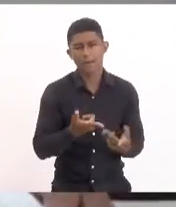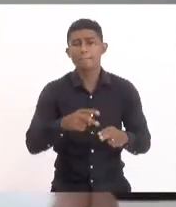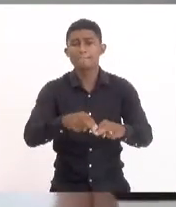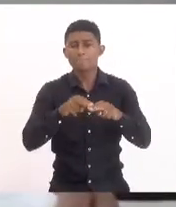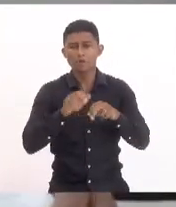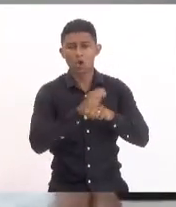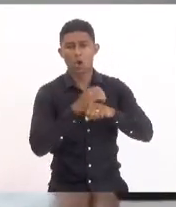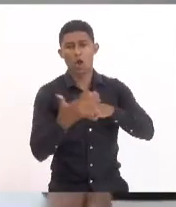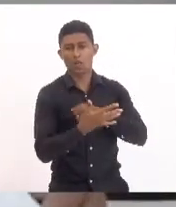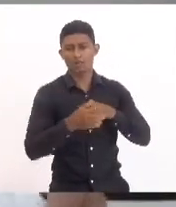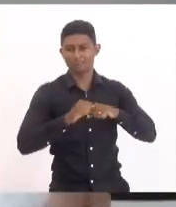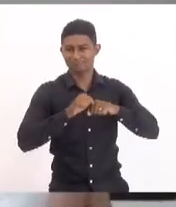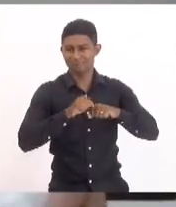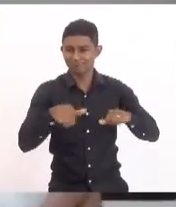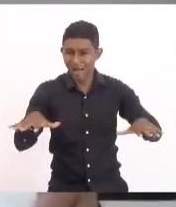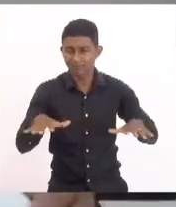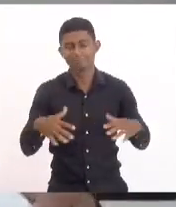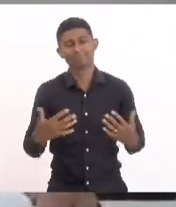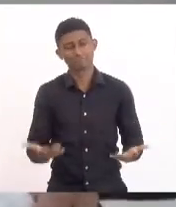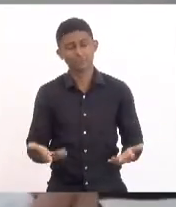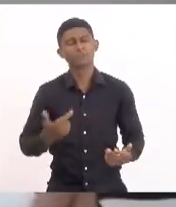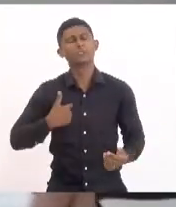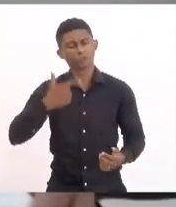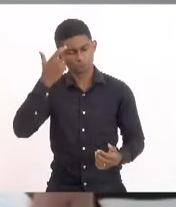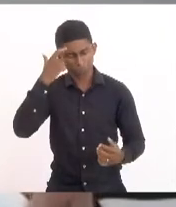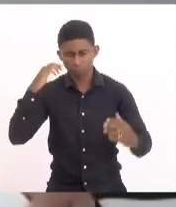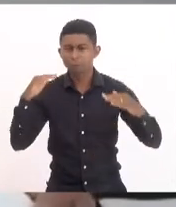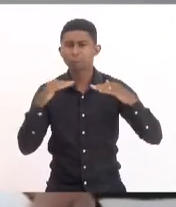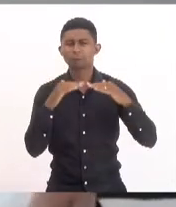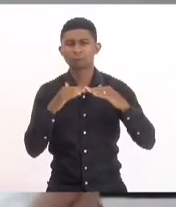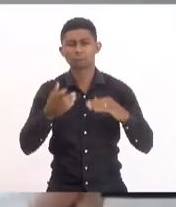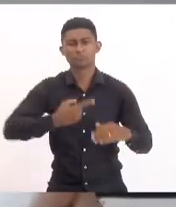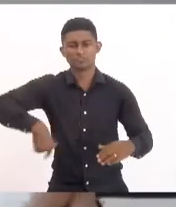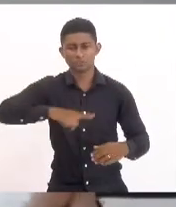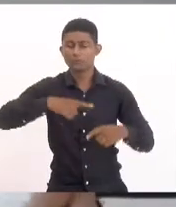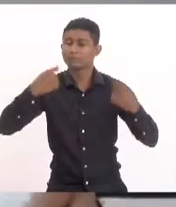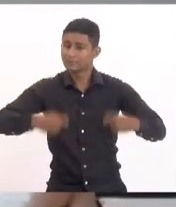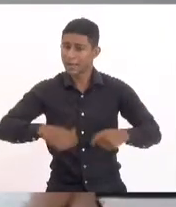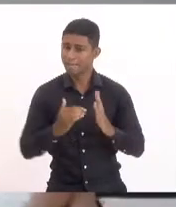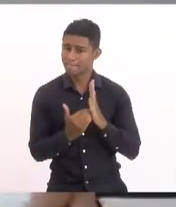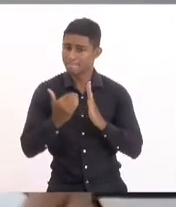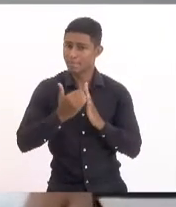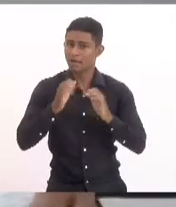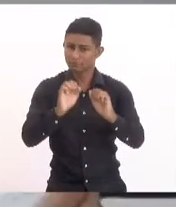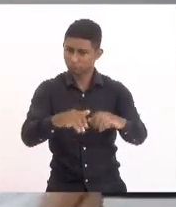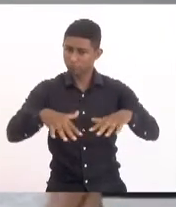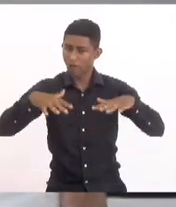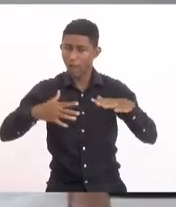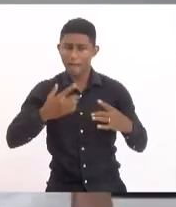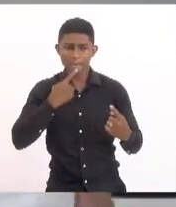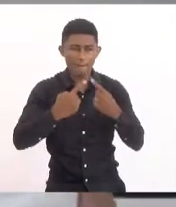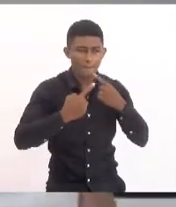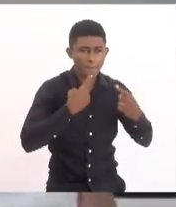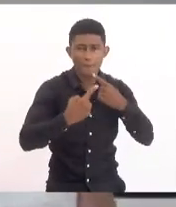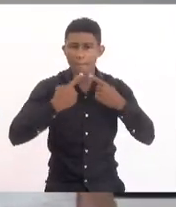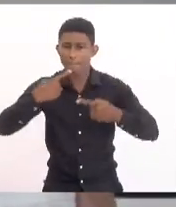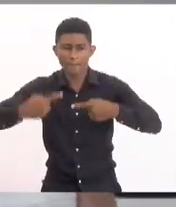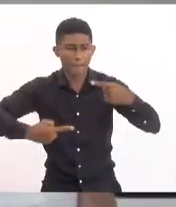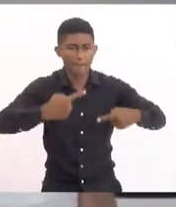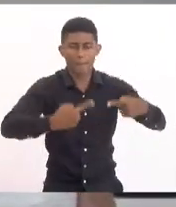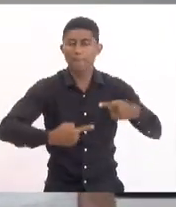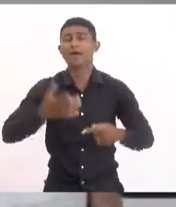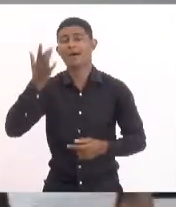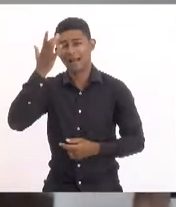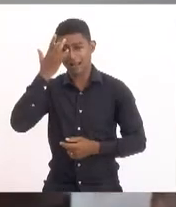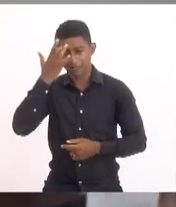pandemia. Então, eu concordo com a ideia de que a gente possa alargar o debate fazendo uma audiência pública. Acho que a gente deve trazer para o debate,